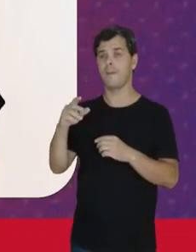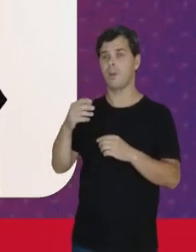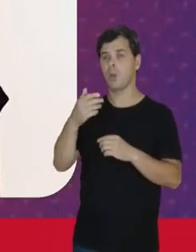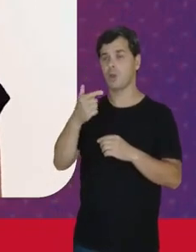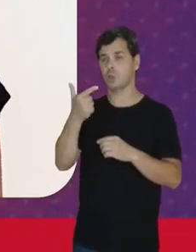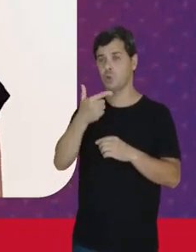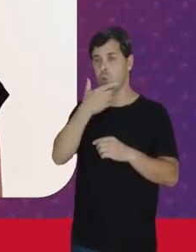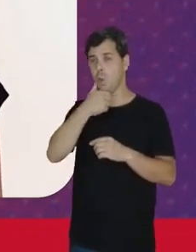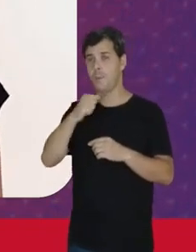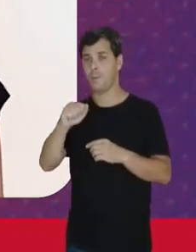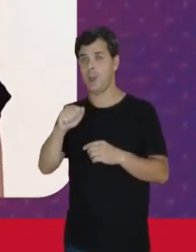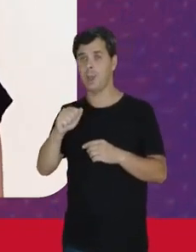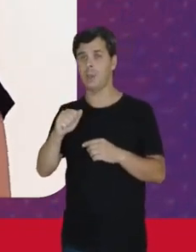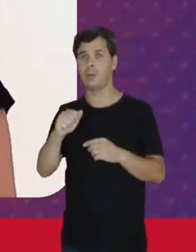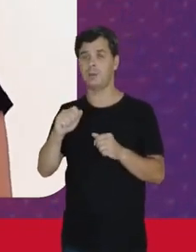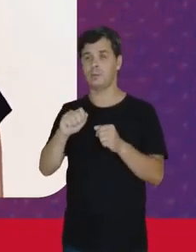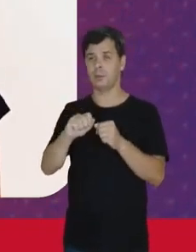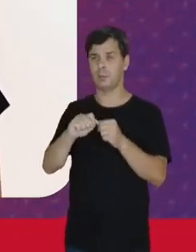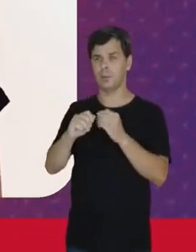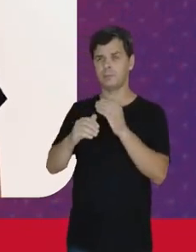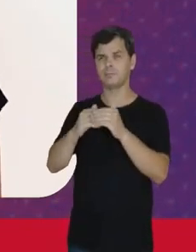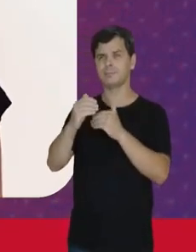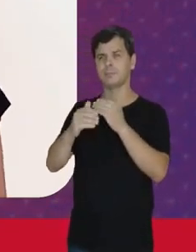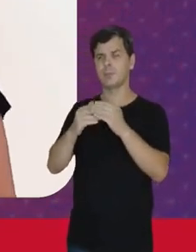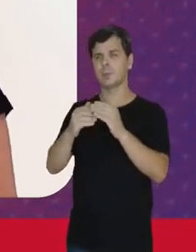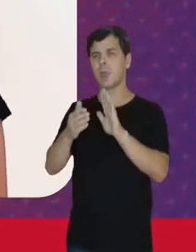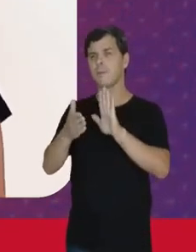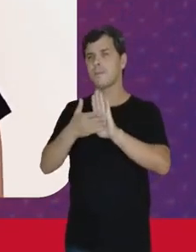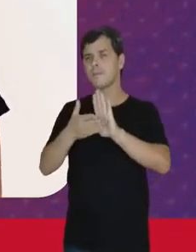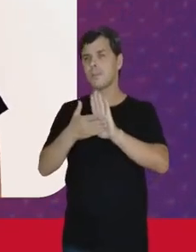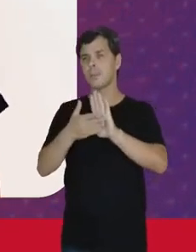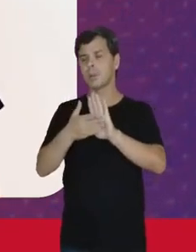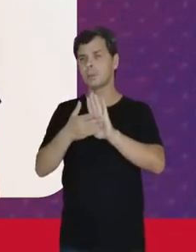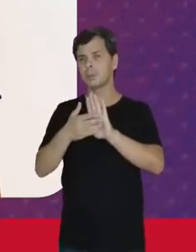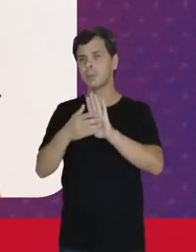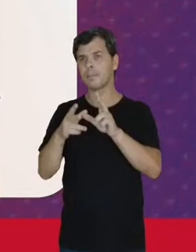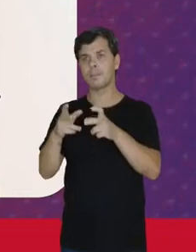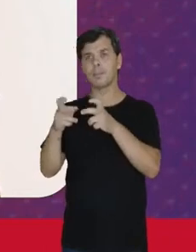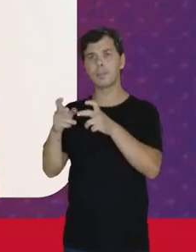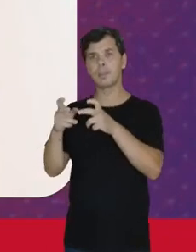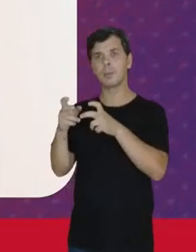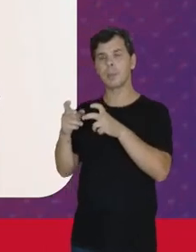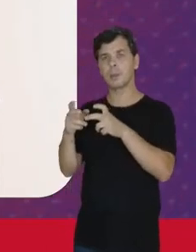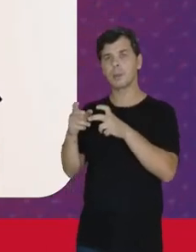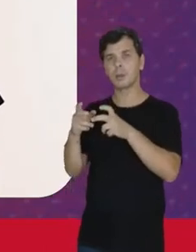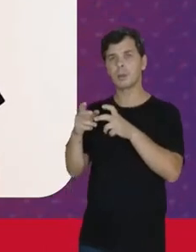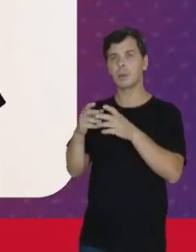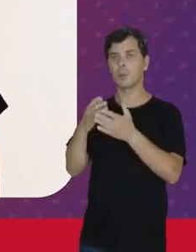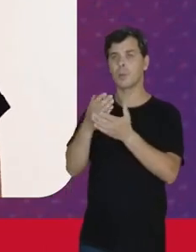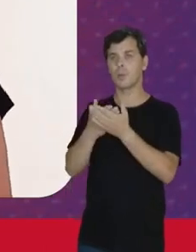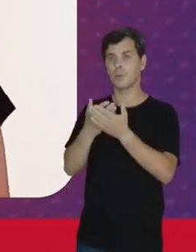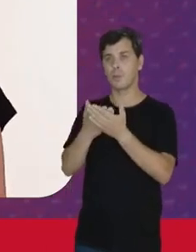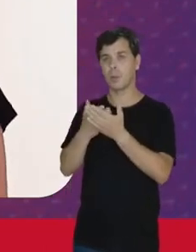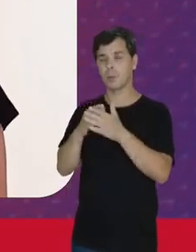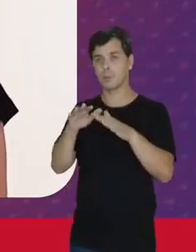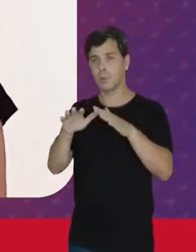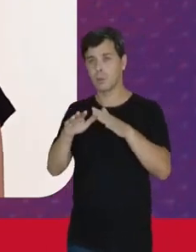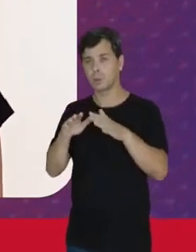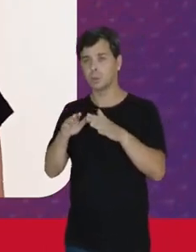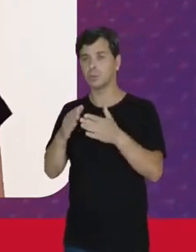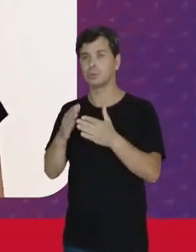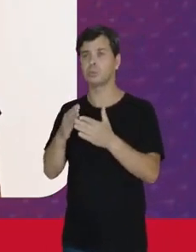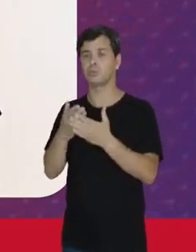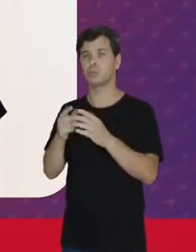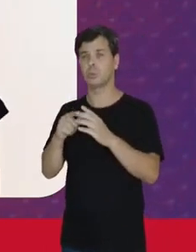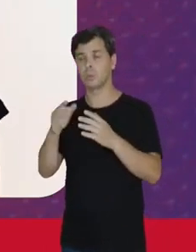parte, e fui crescendo, ouvindo as propostas, me identificando no movimento estudantil. Ouvi